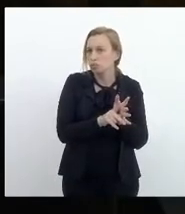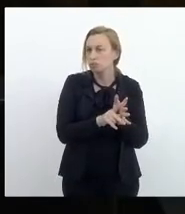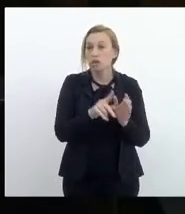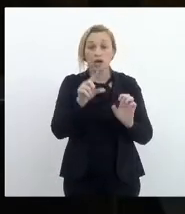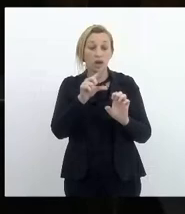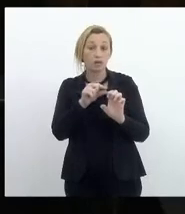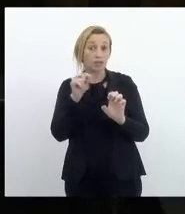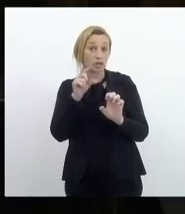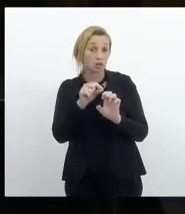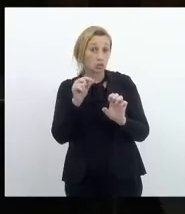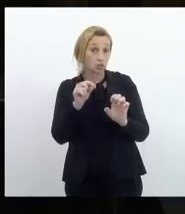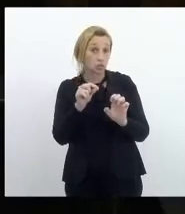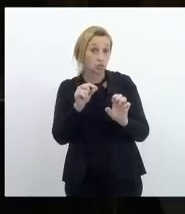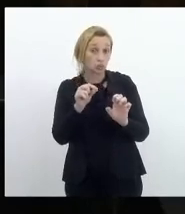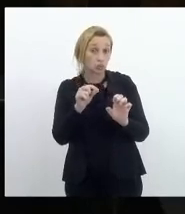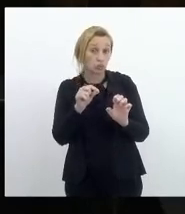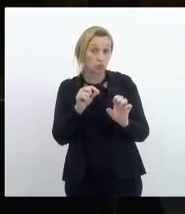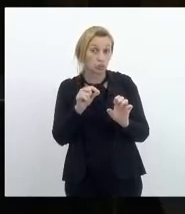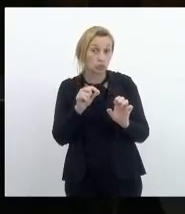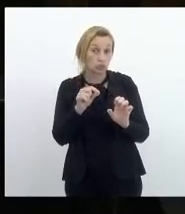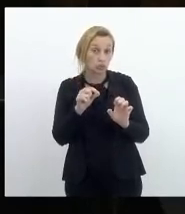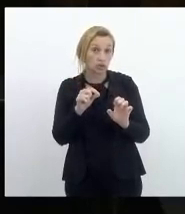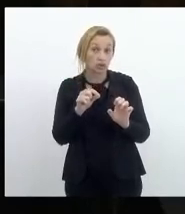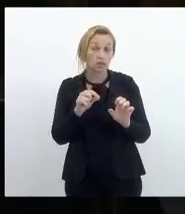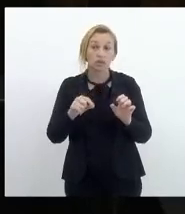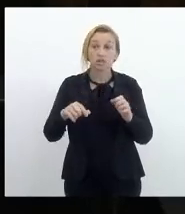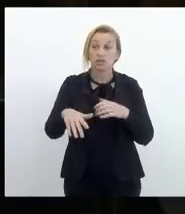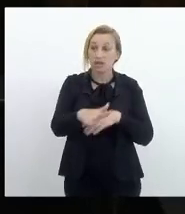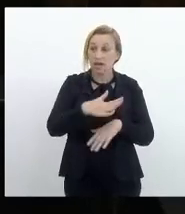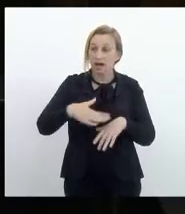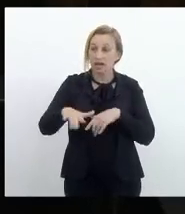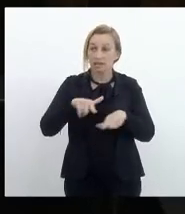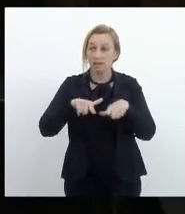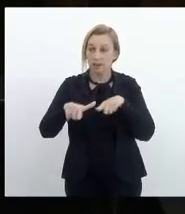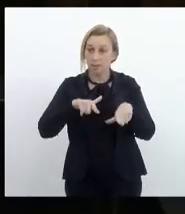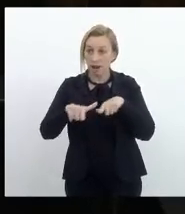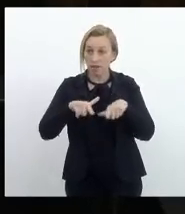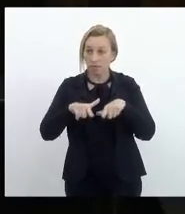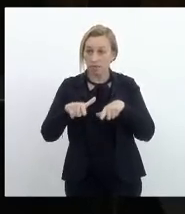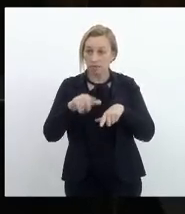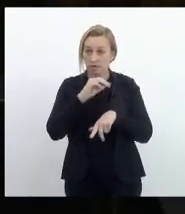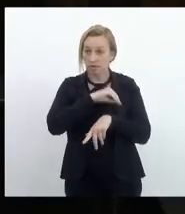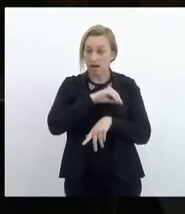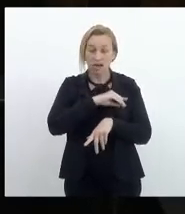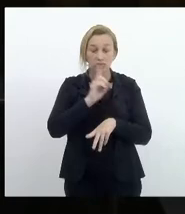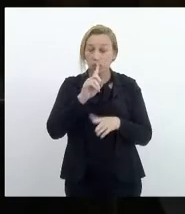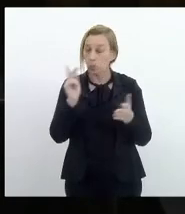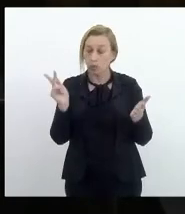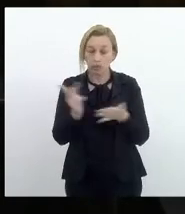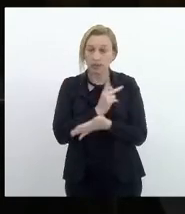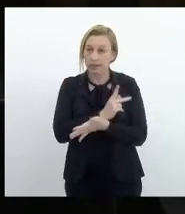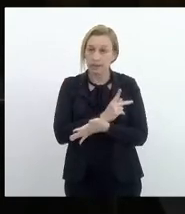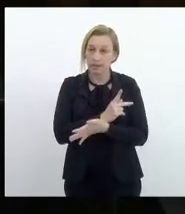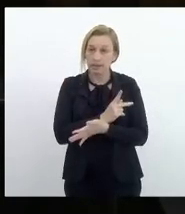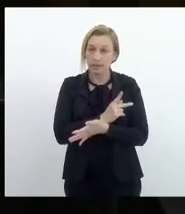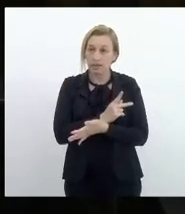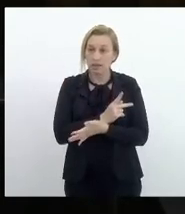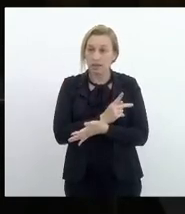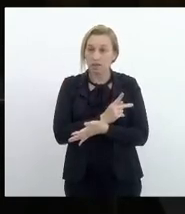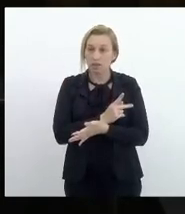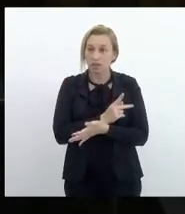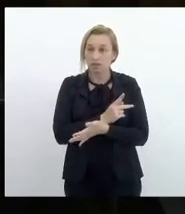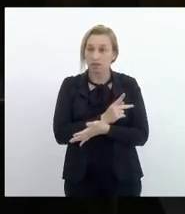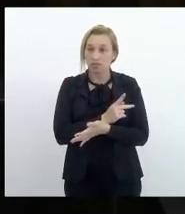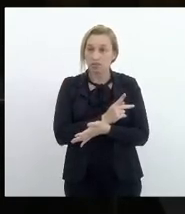empreendedores de geração de emprego e renda não acontecem e